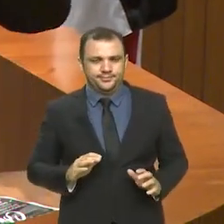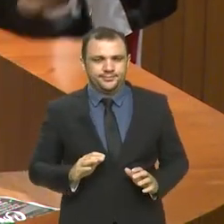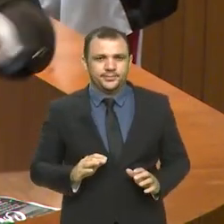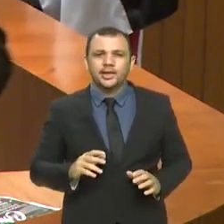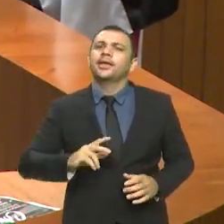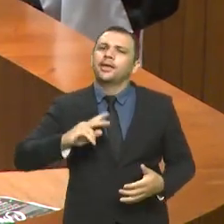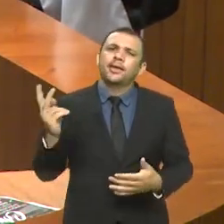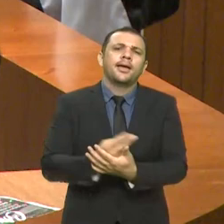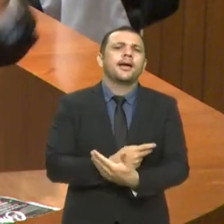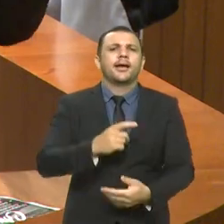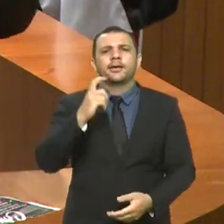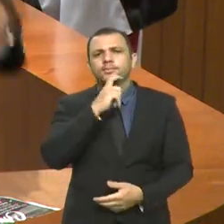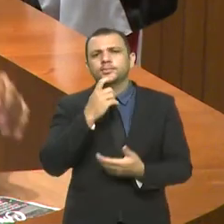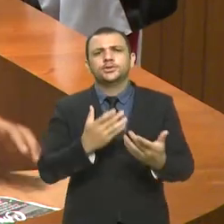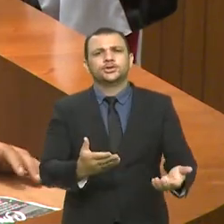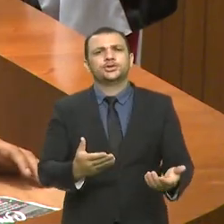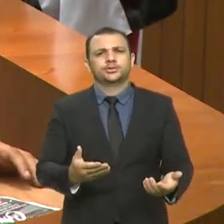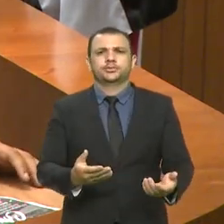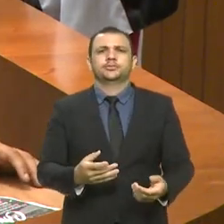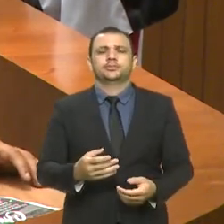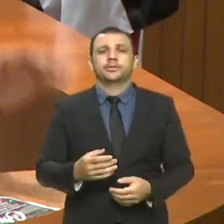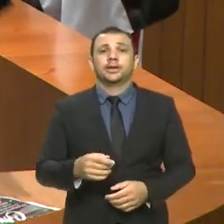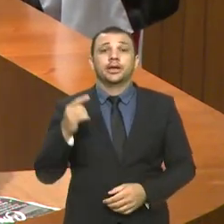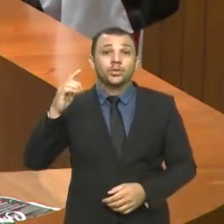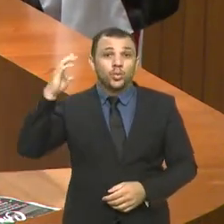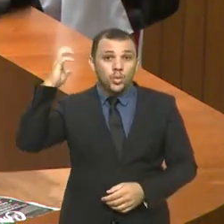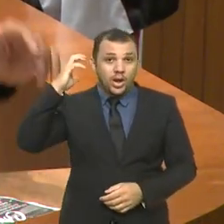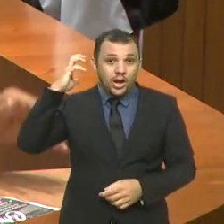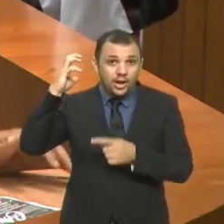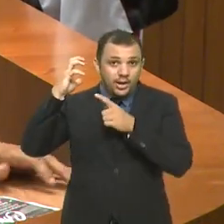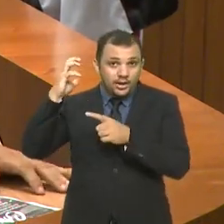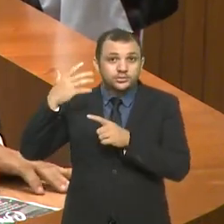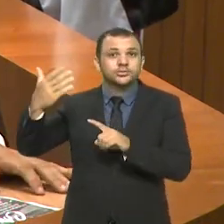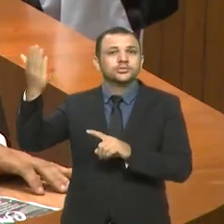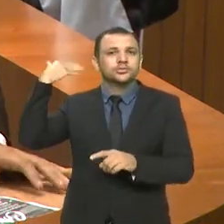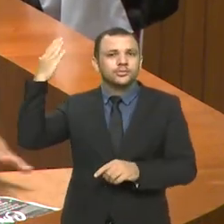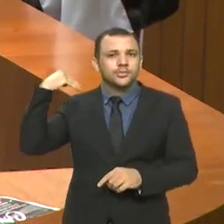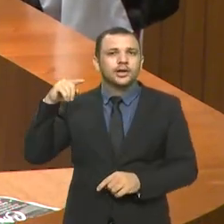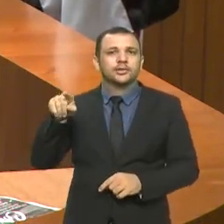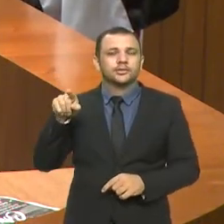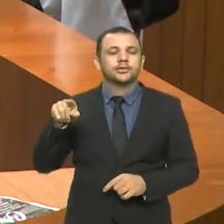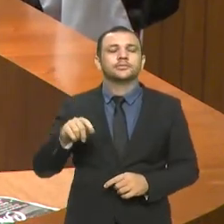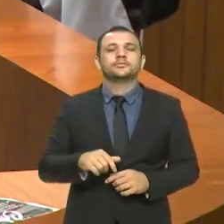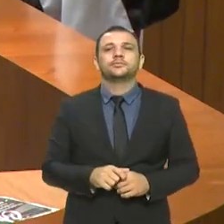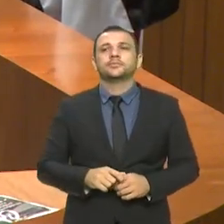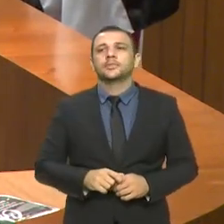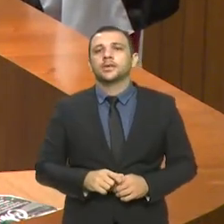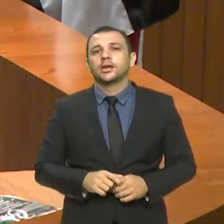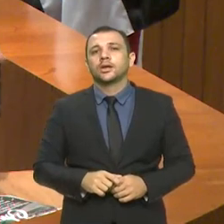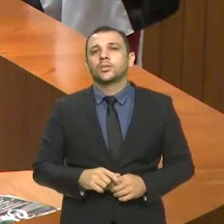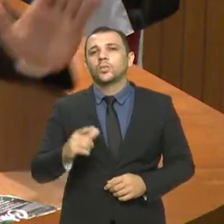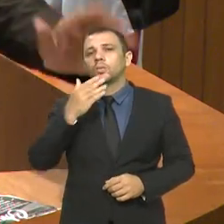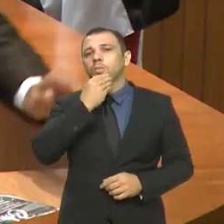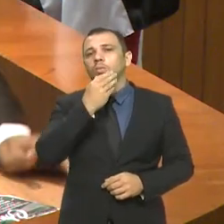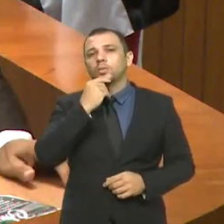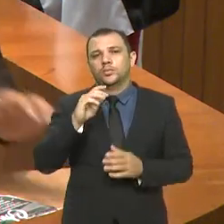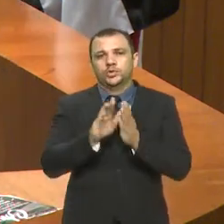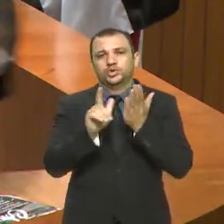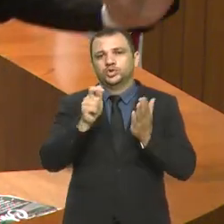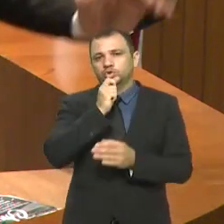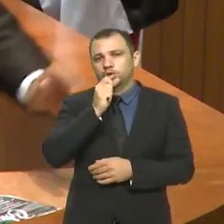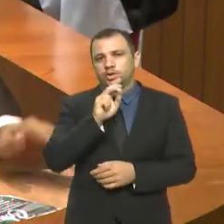Falseou a verdade. Em um programa de rádio, num determinado dia, o jornalista Marcelo Minardi me